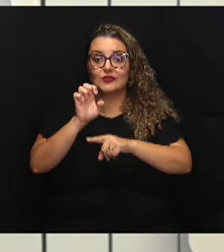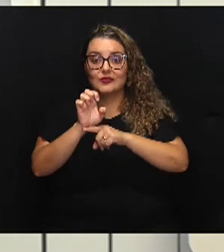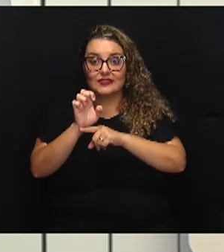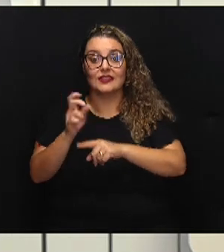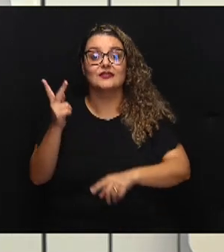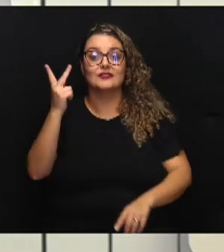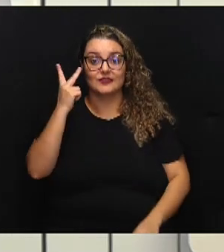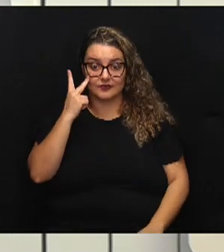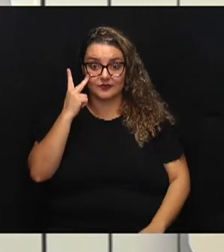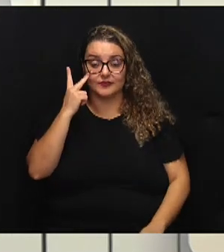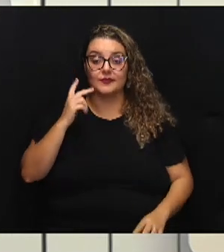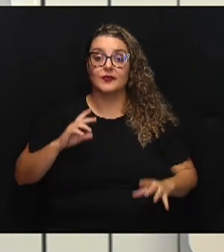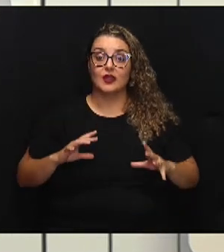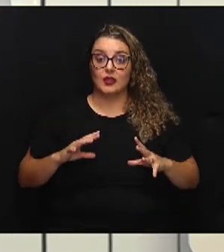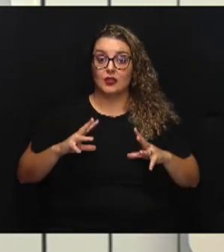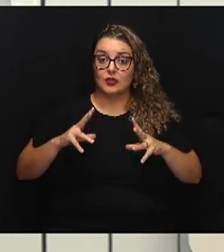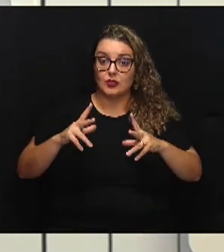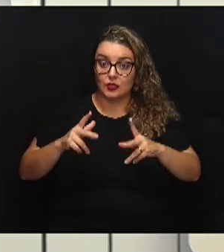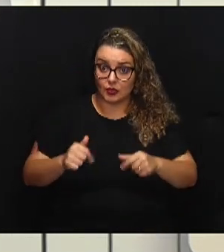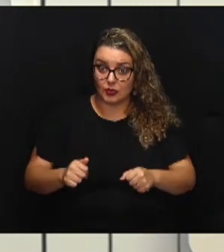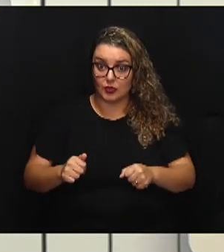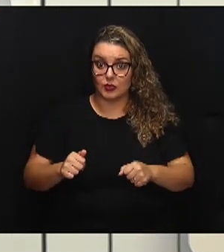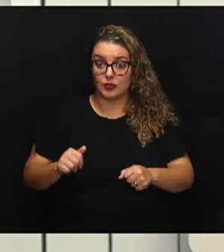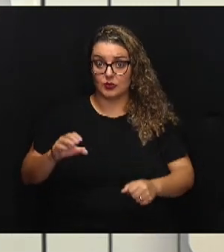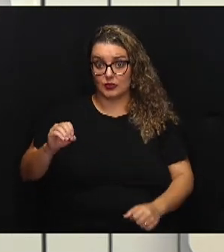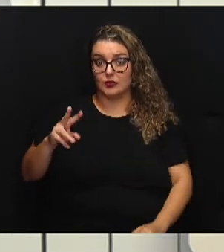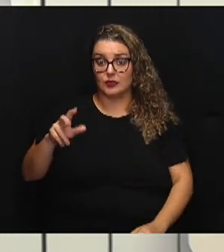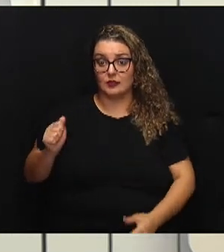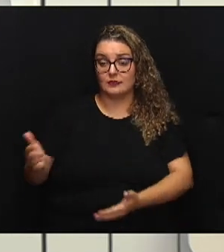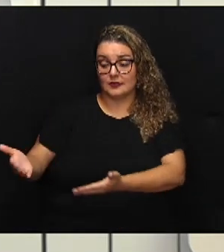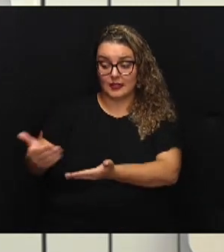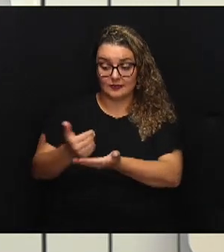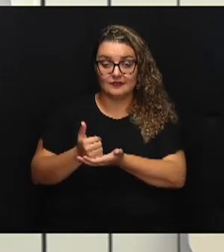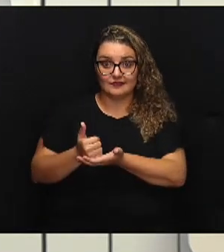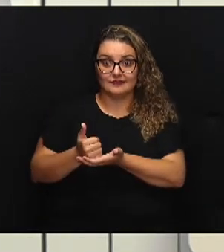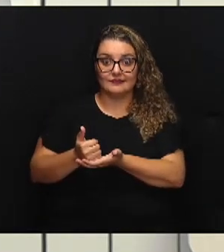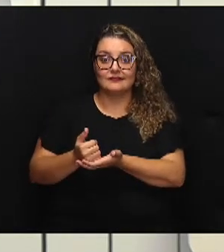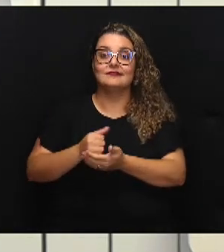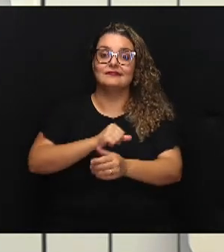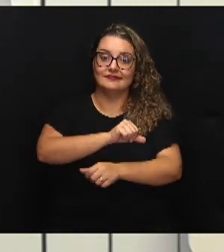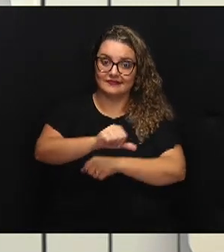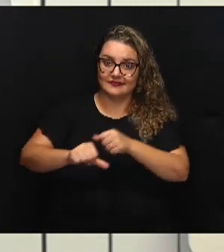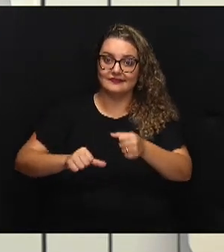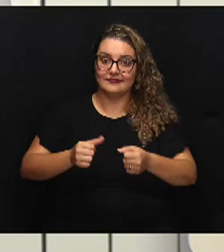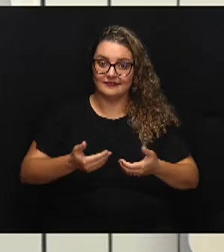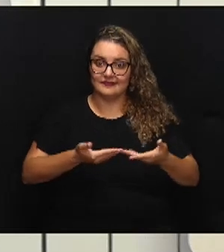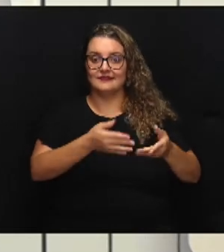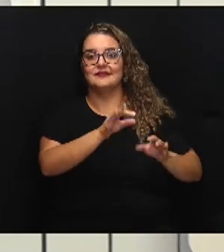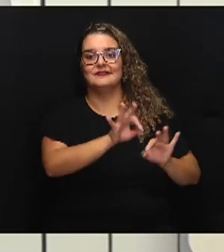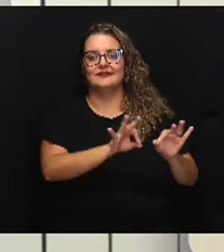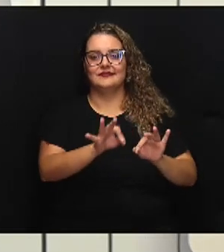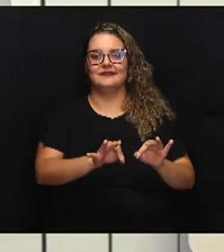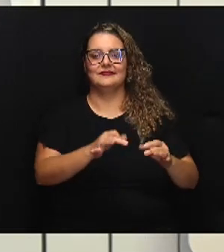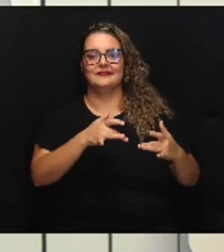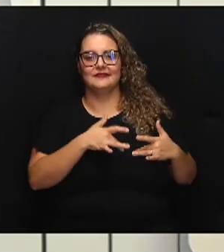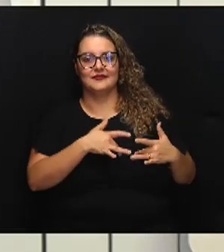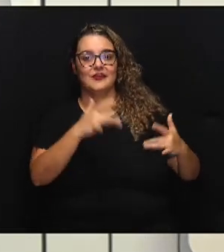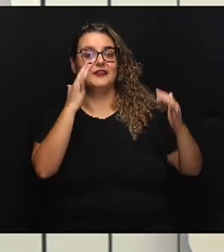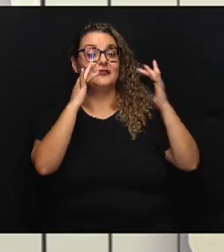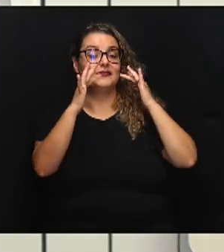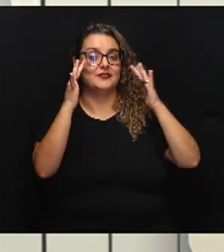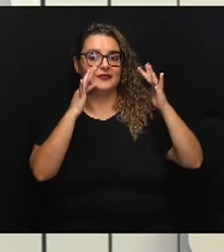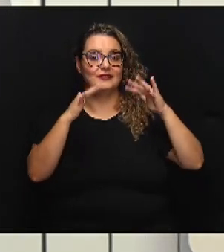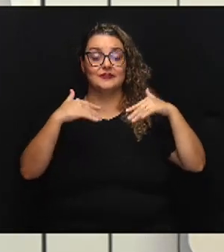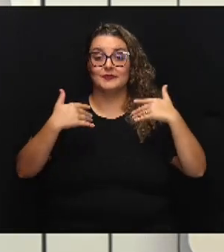Paulo. Todas as obras arrecadadas serão revertidas para o projeto Doe Sonhos.